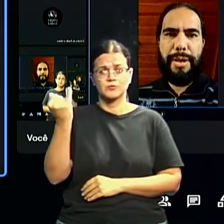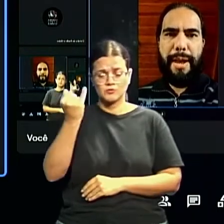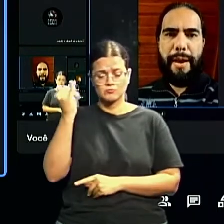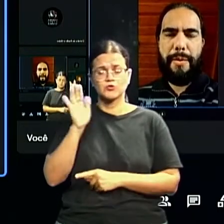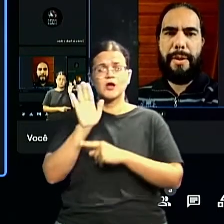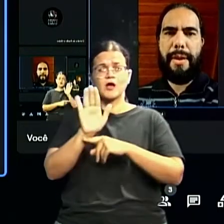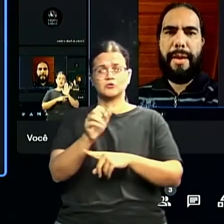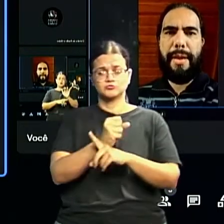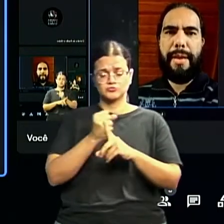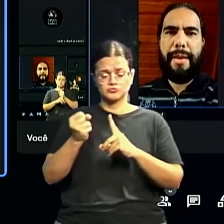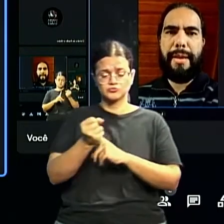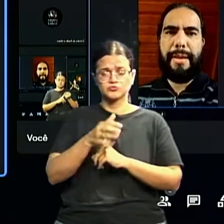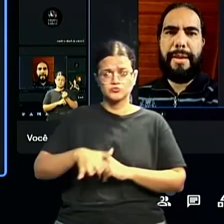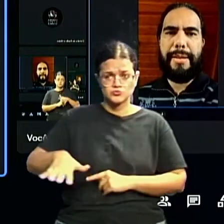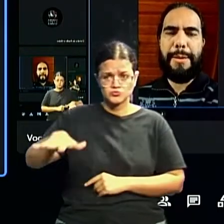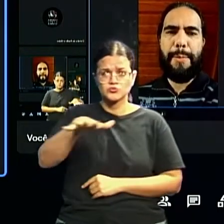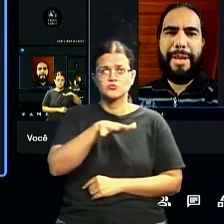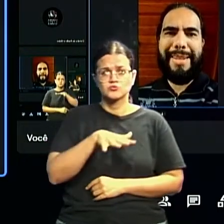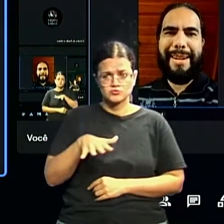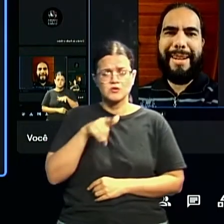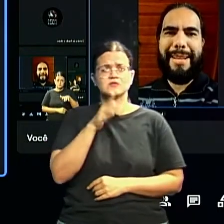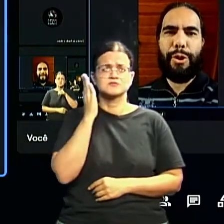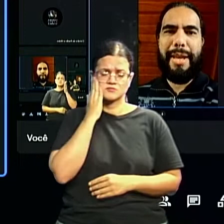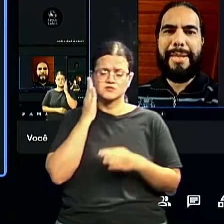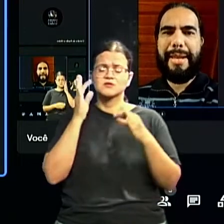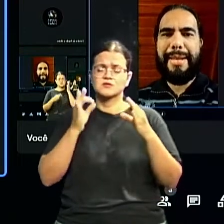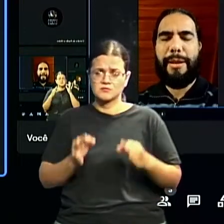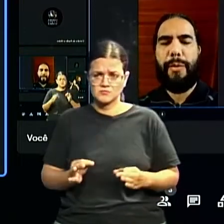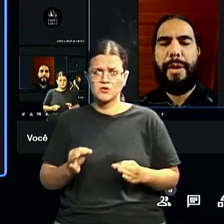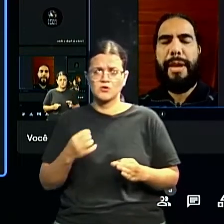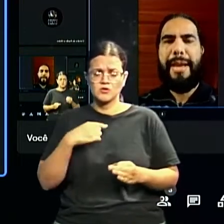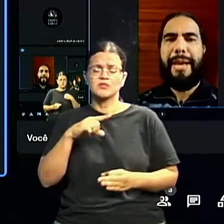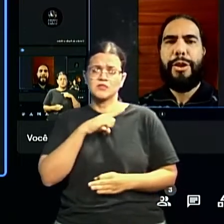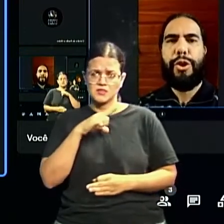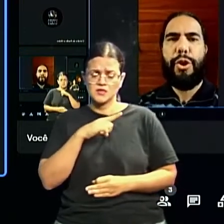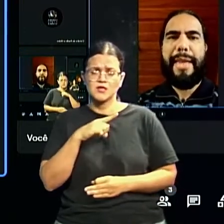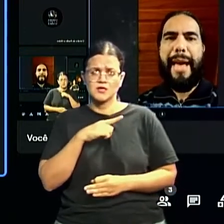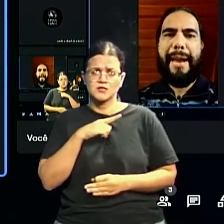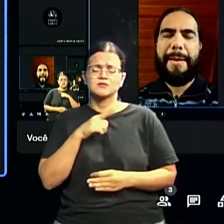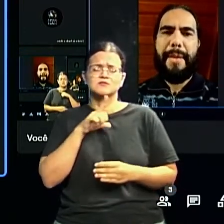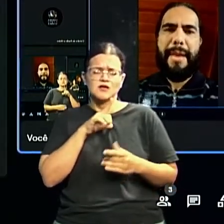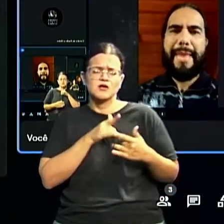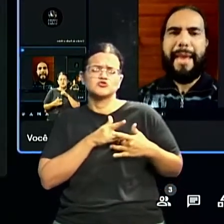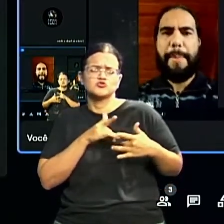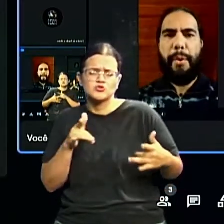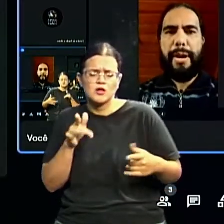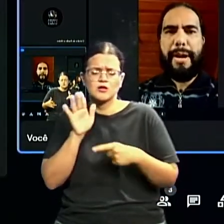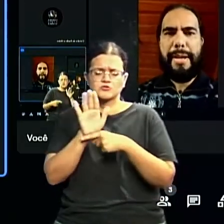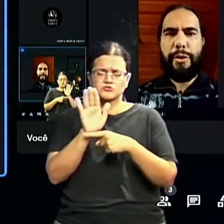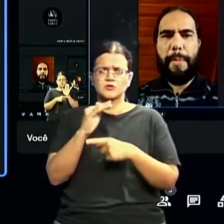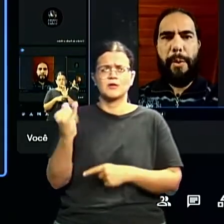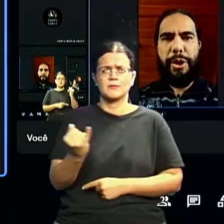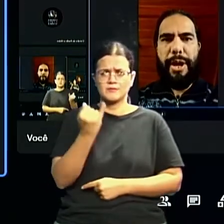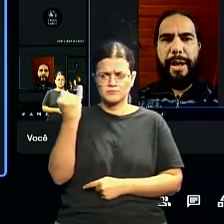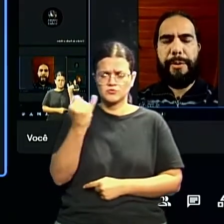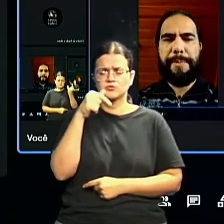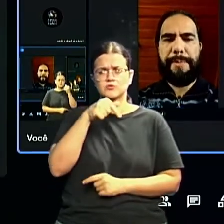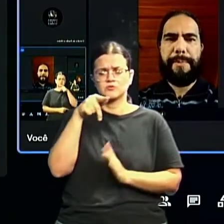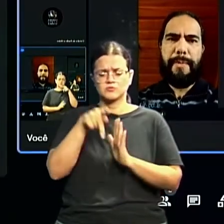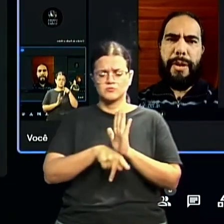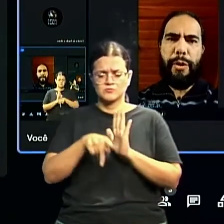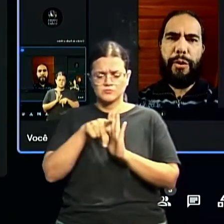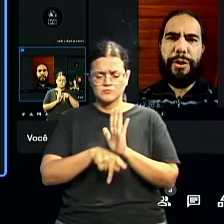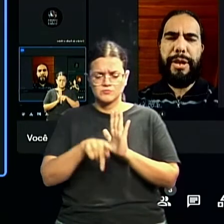questão social. E vocês podem ter certeza que tem essa questão solidária da importância do